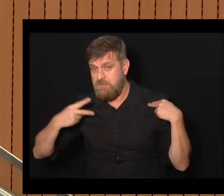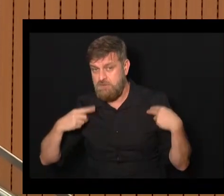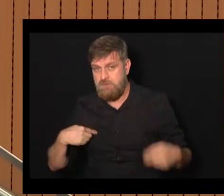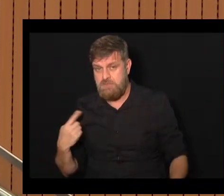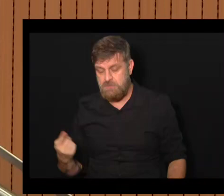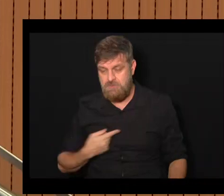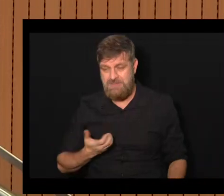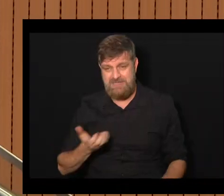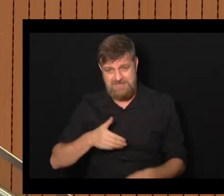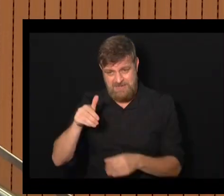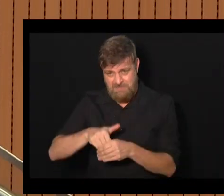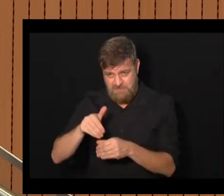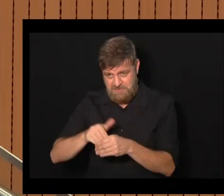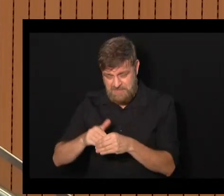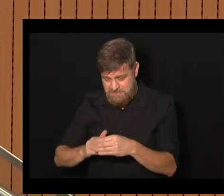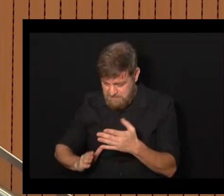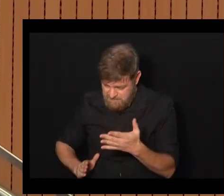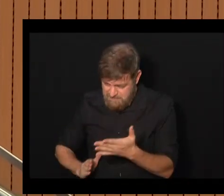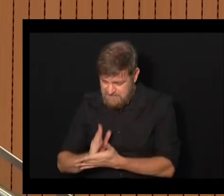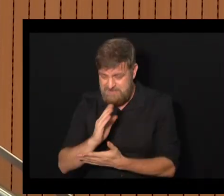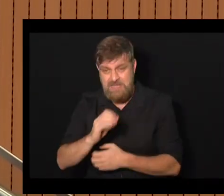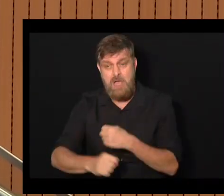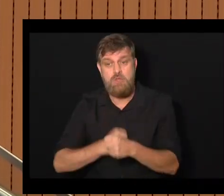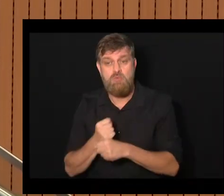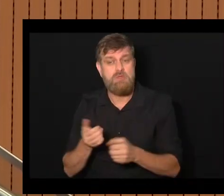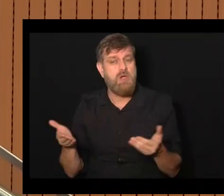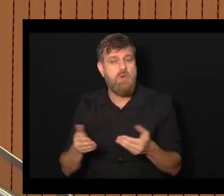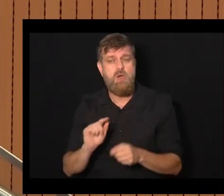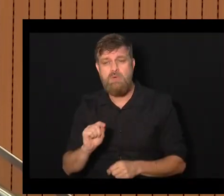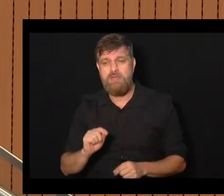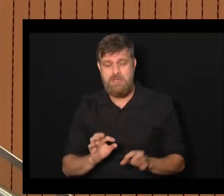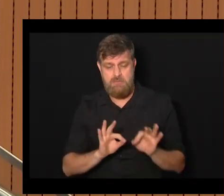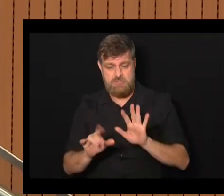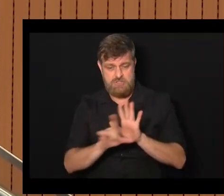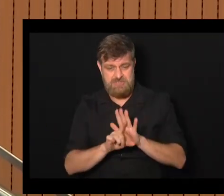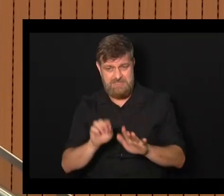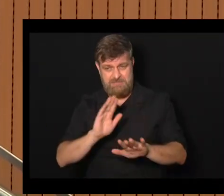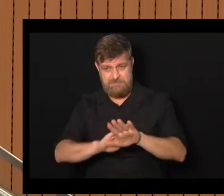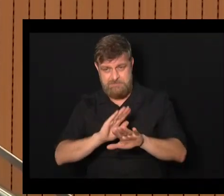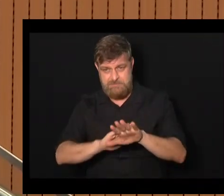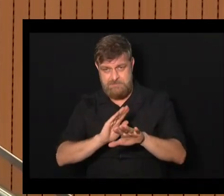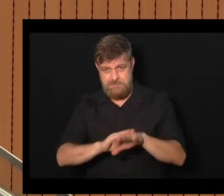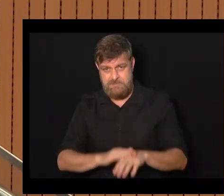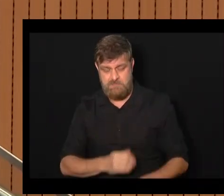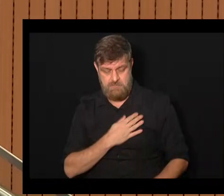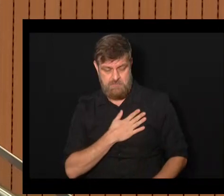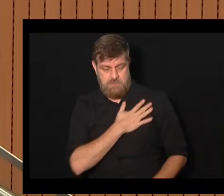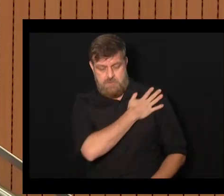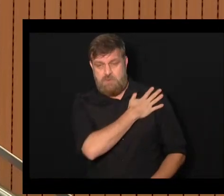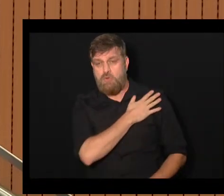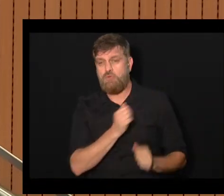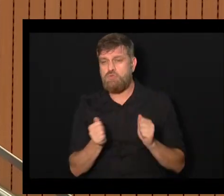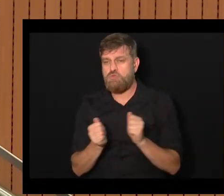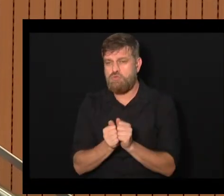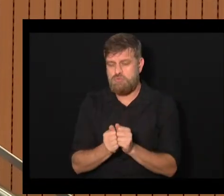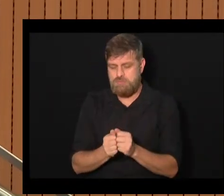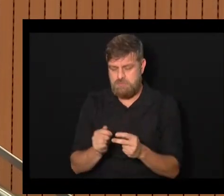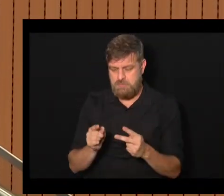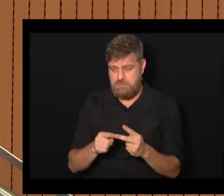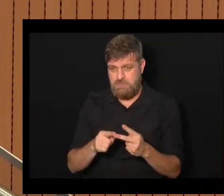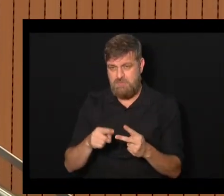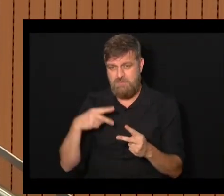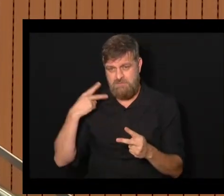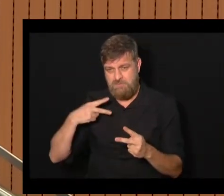tentamos aprovar esse ano um projeto de lei da autoria do vereador Tenente Santini, juntamente com